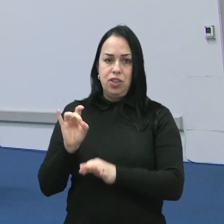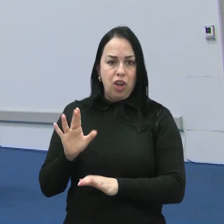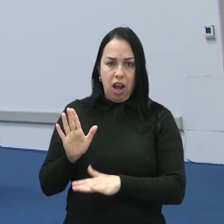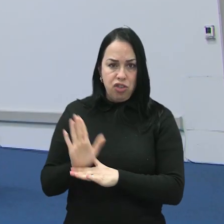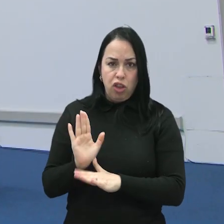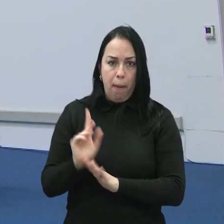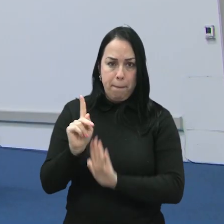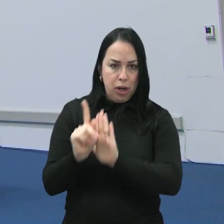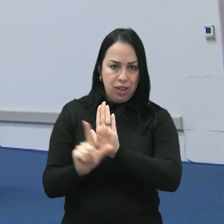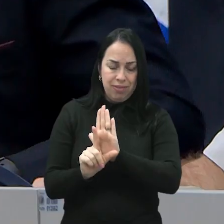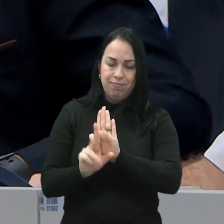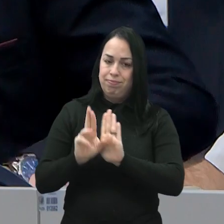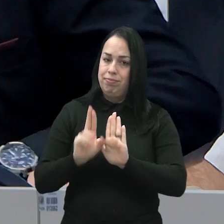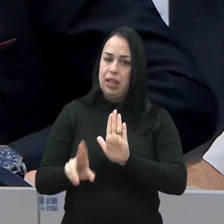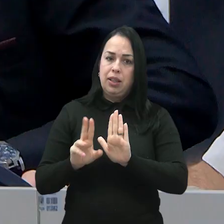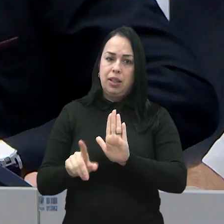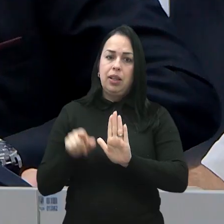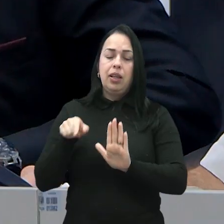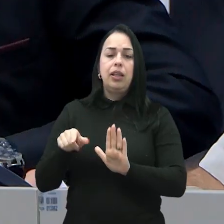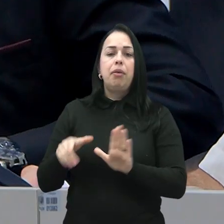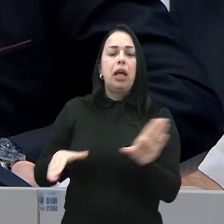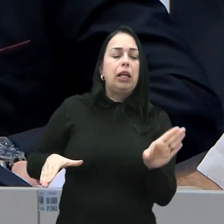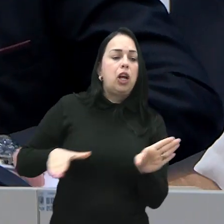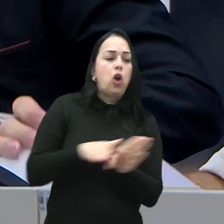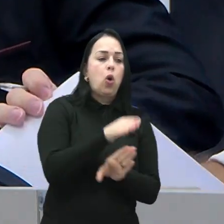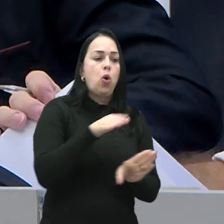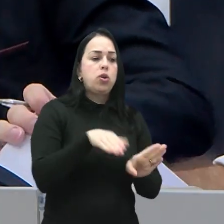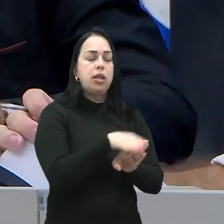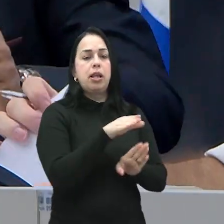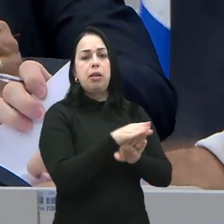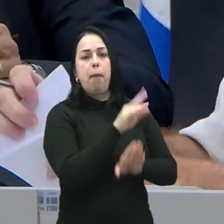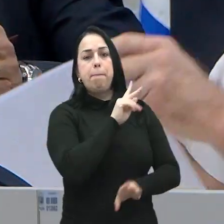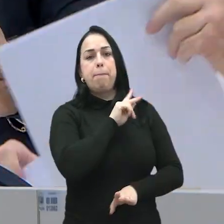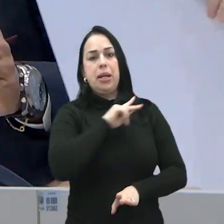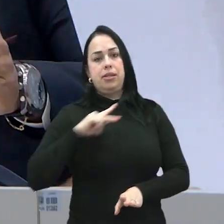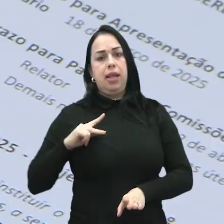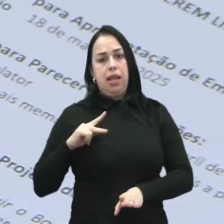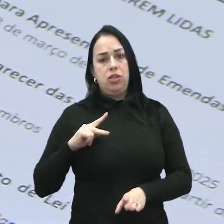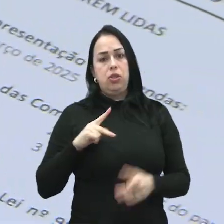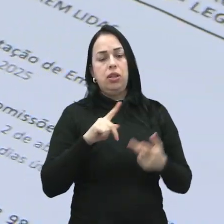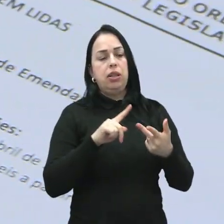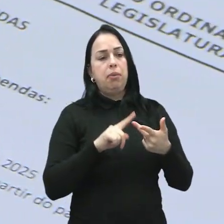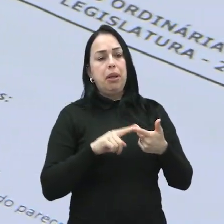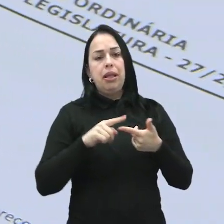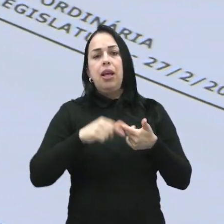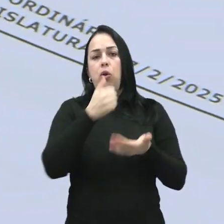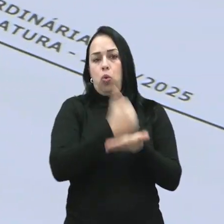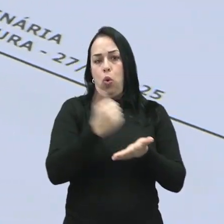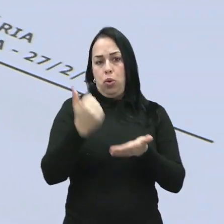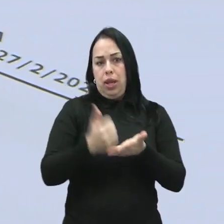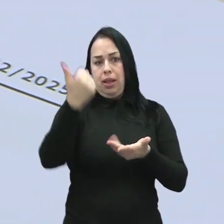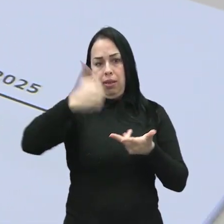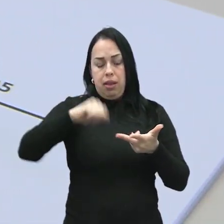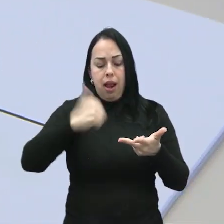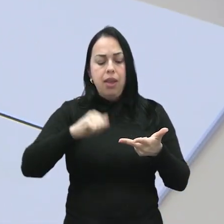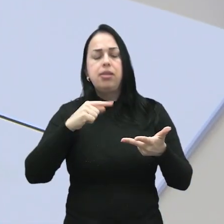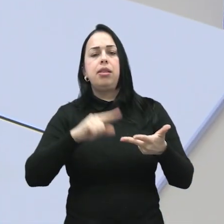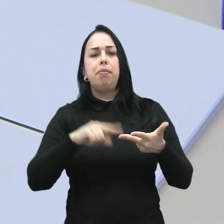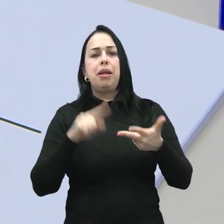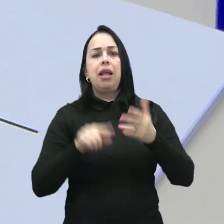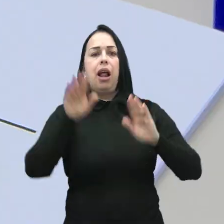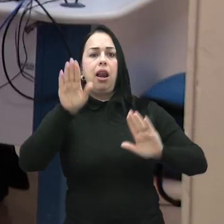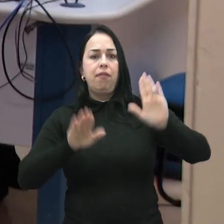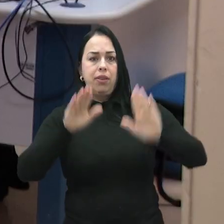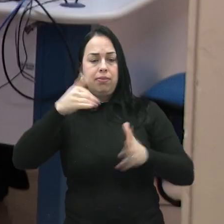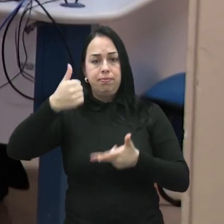além dos projetos. O departamento orienta a presidência, analisa contratos e